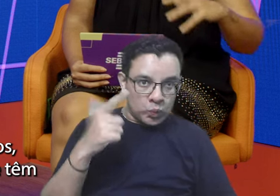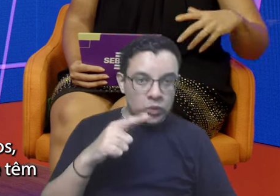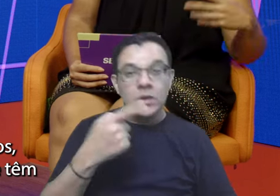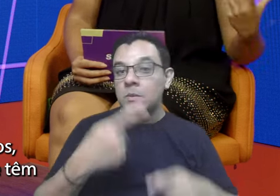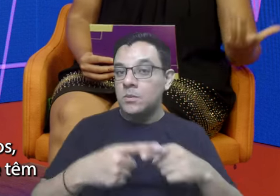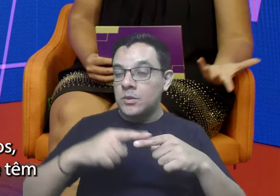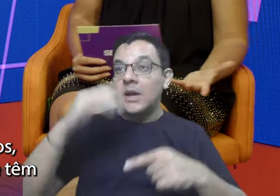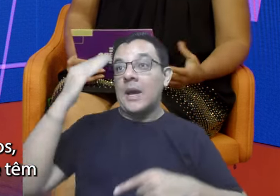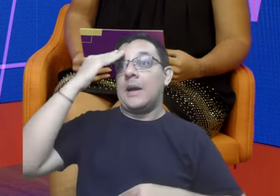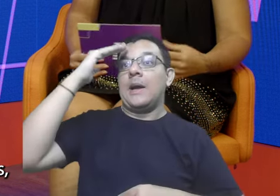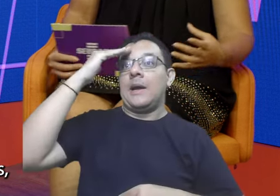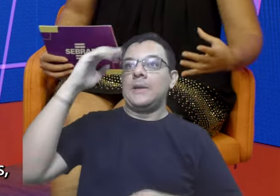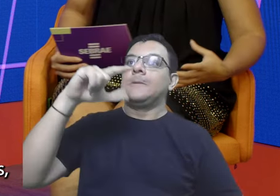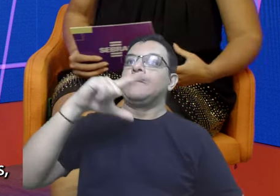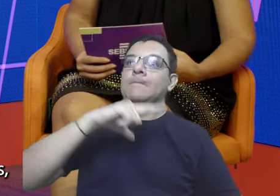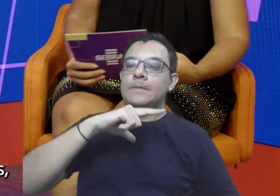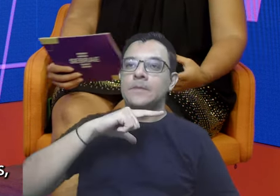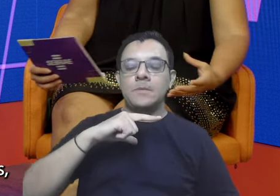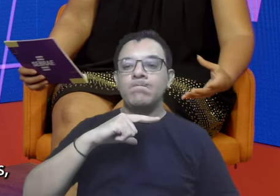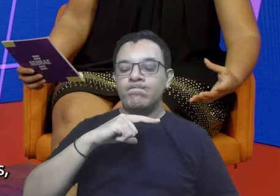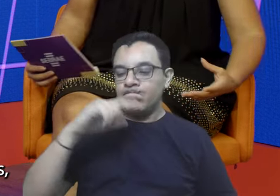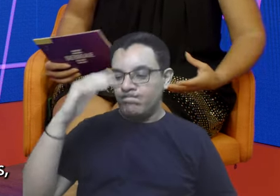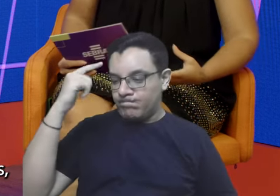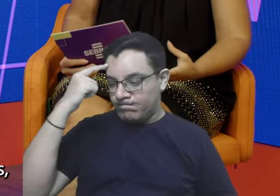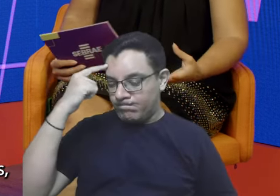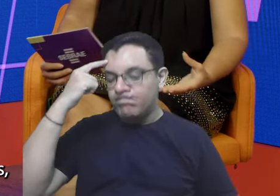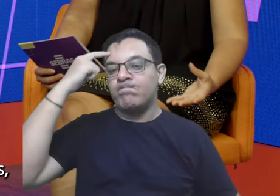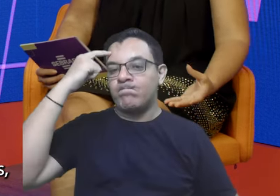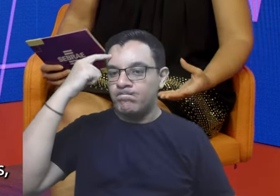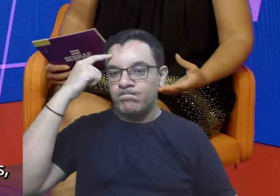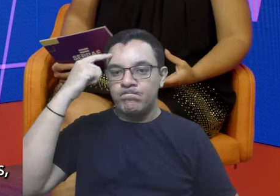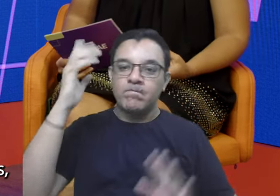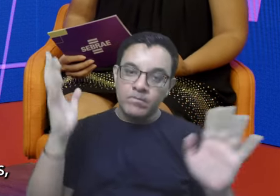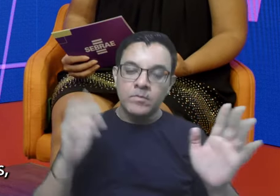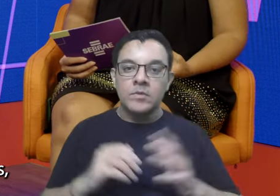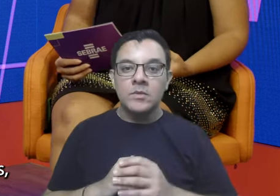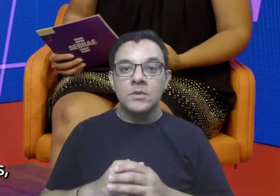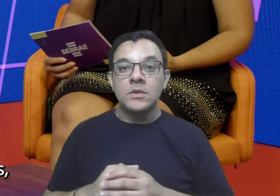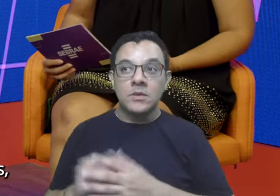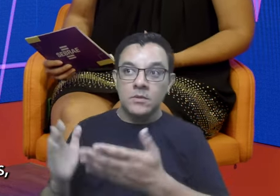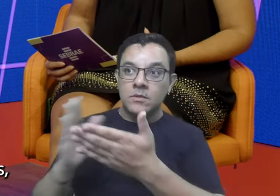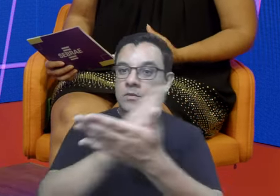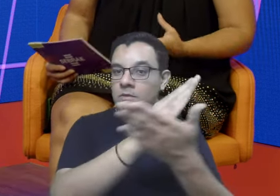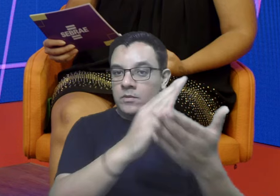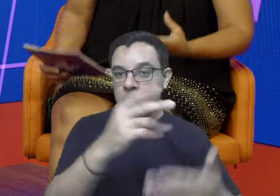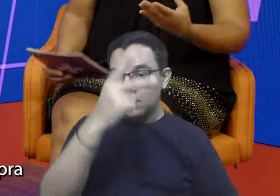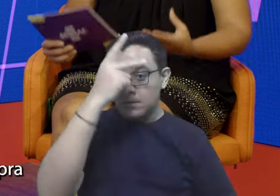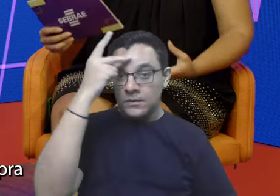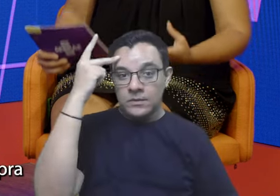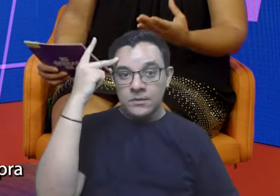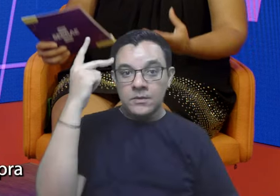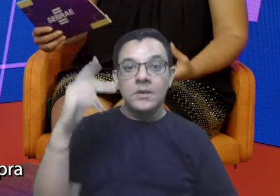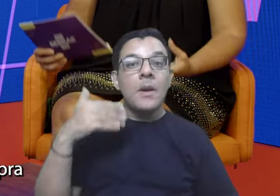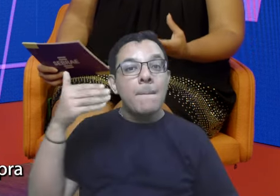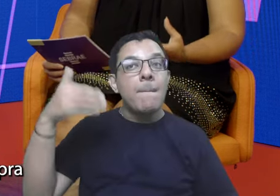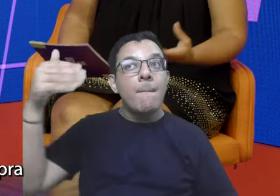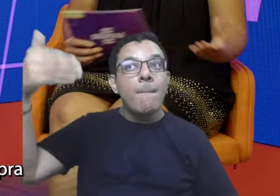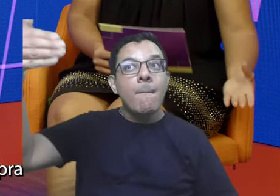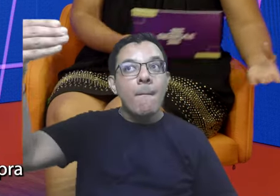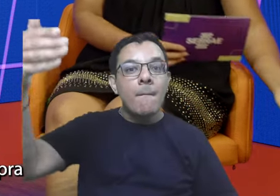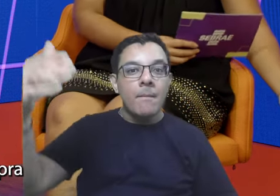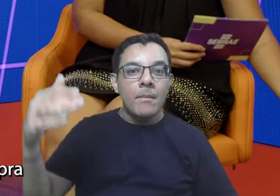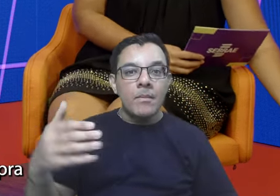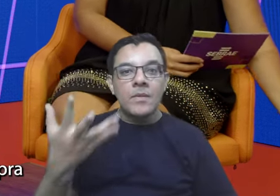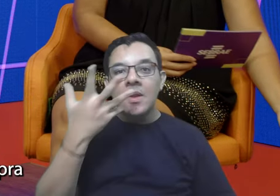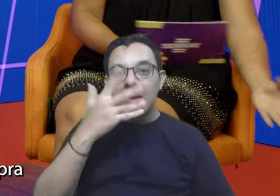tudo isso e tem eh né tem toda essa noção essa consciência e pessoas e isso vai chegar lá na frente com